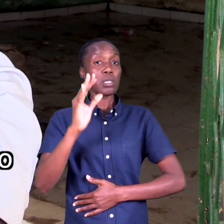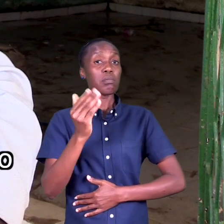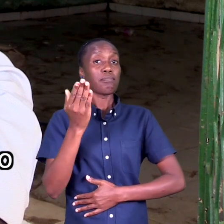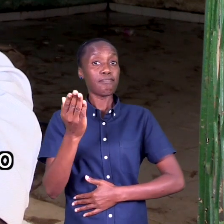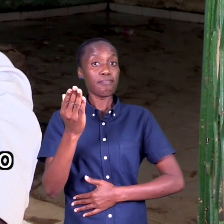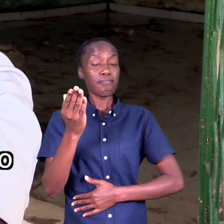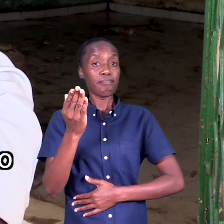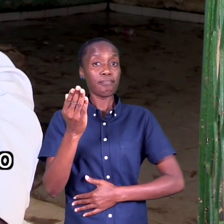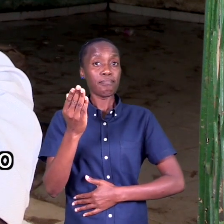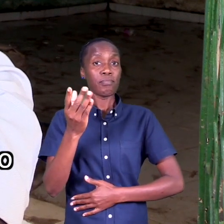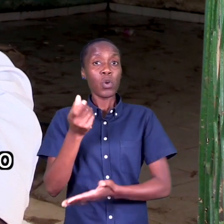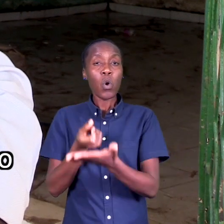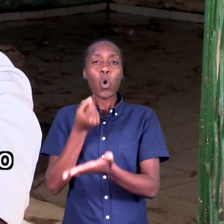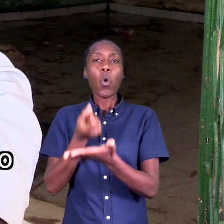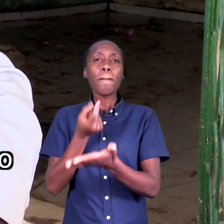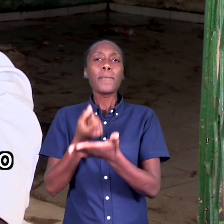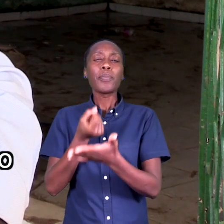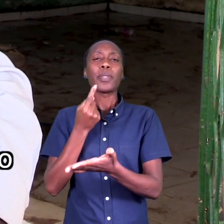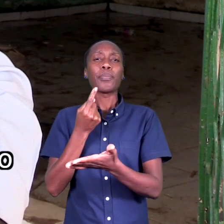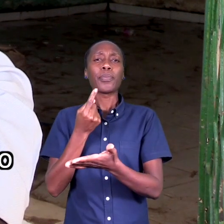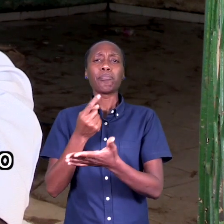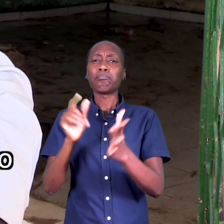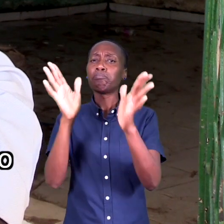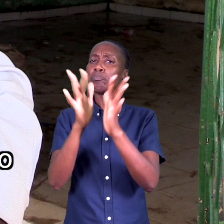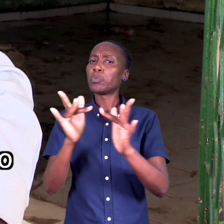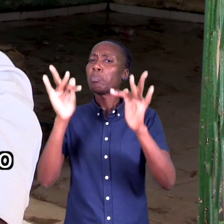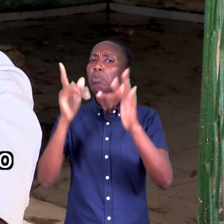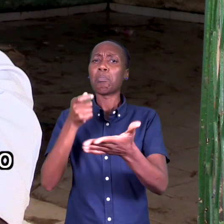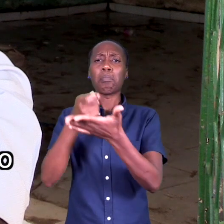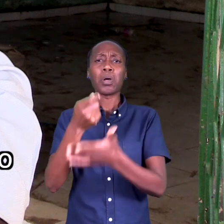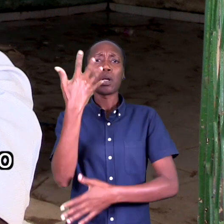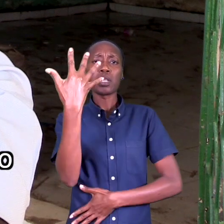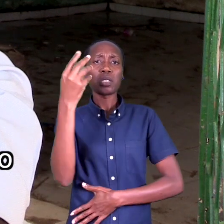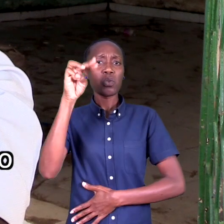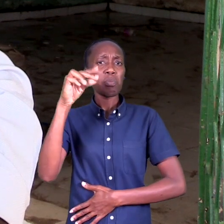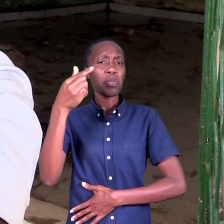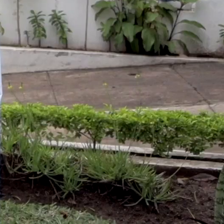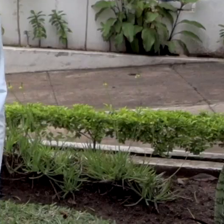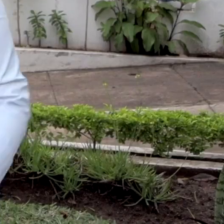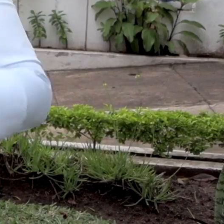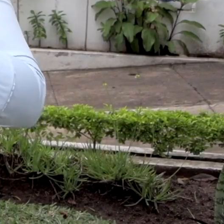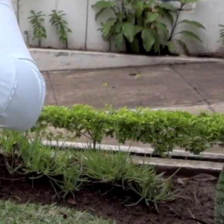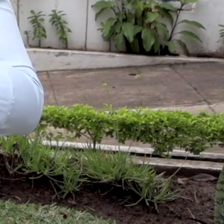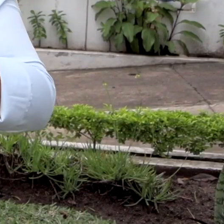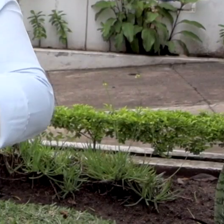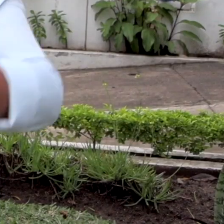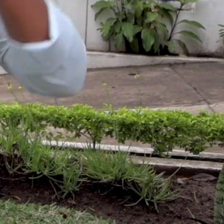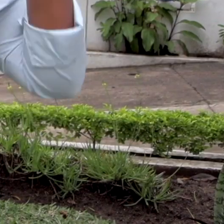farmácia, eles não são cobrados aquele valor de 5 meticais.